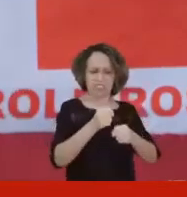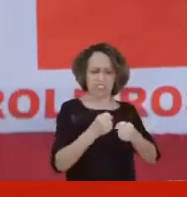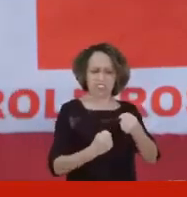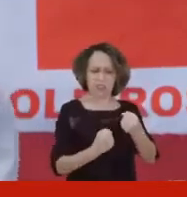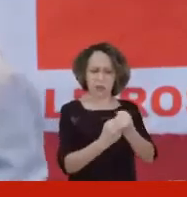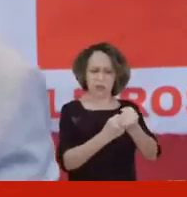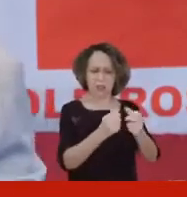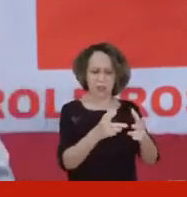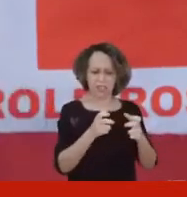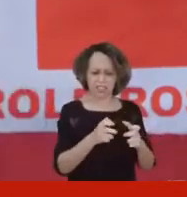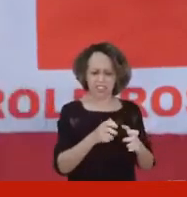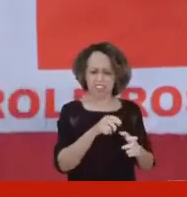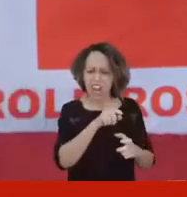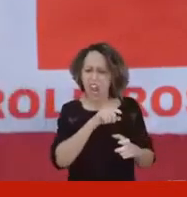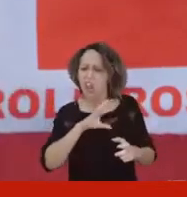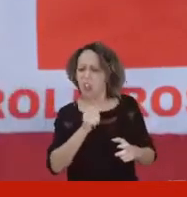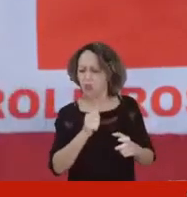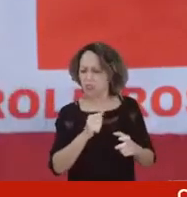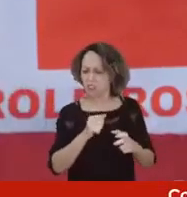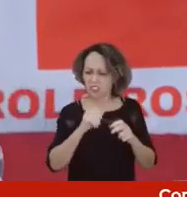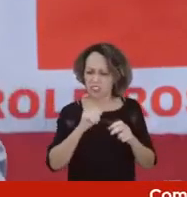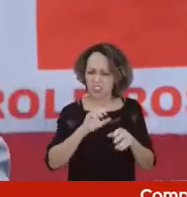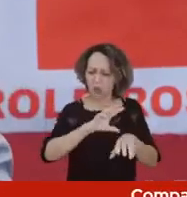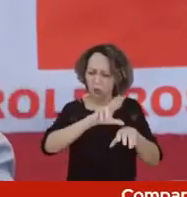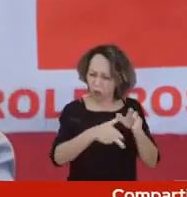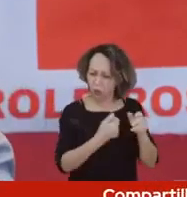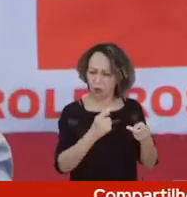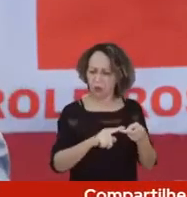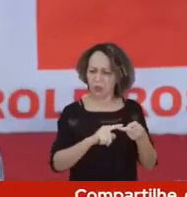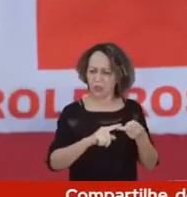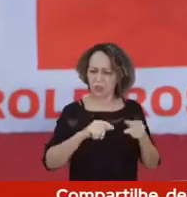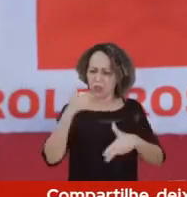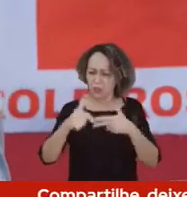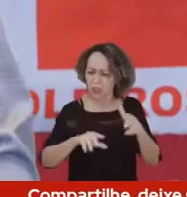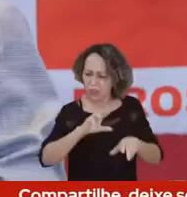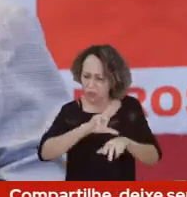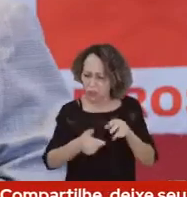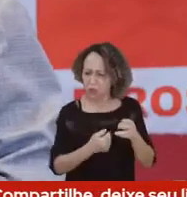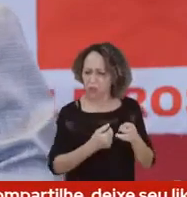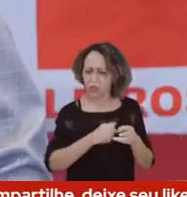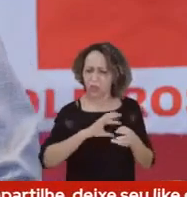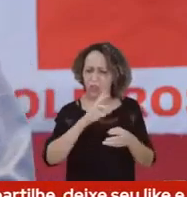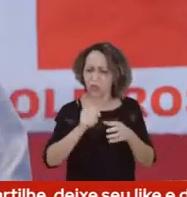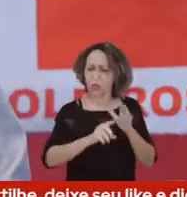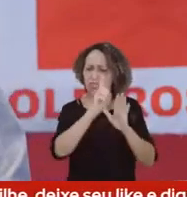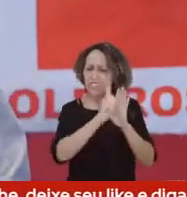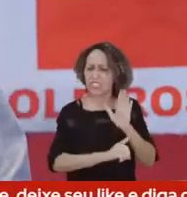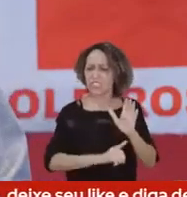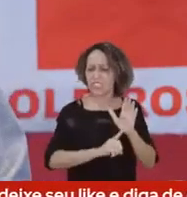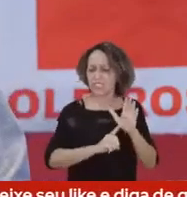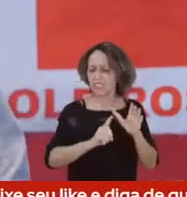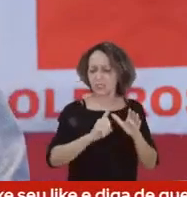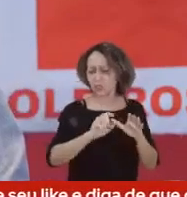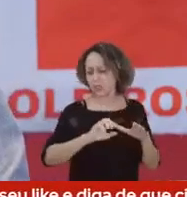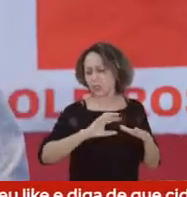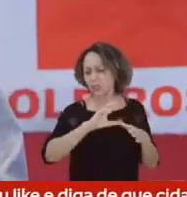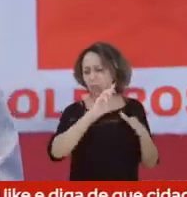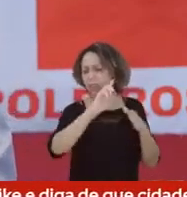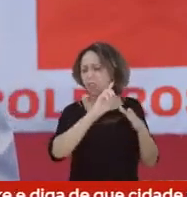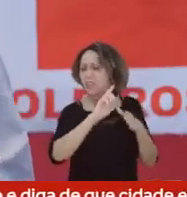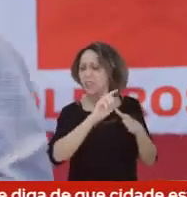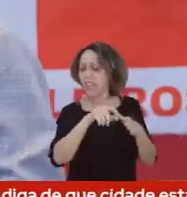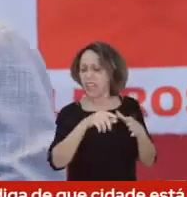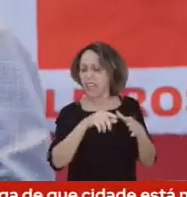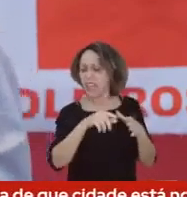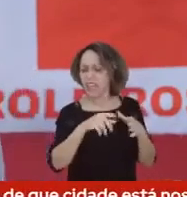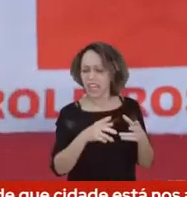corruptos, que toda a direção é corrupta. E nós não soubemos retrucar, porque